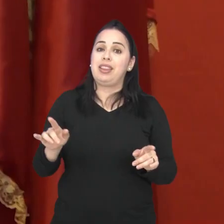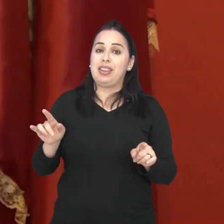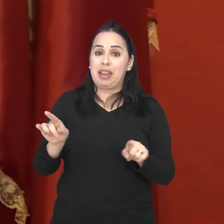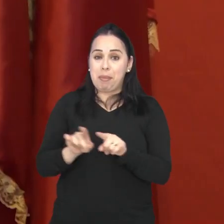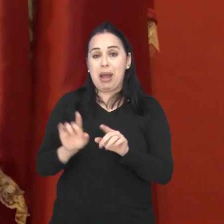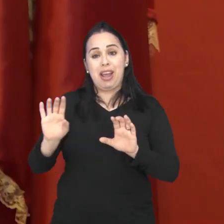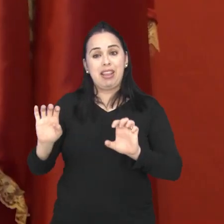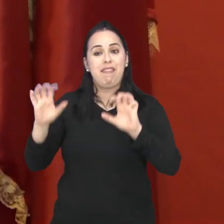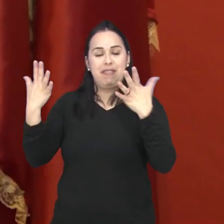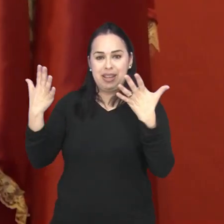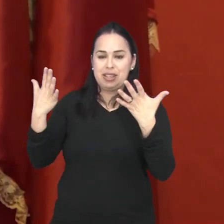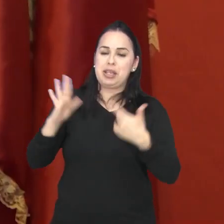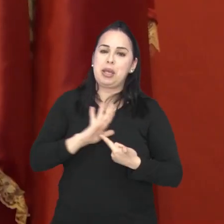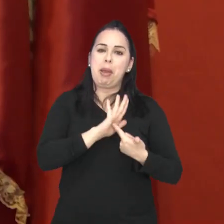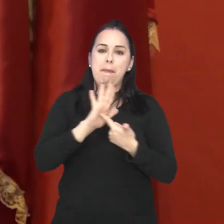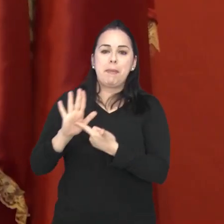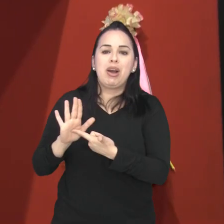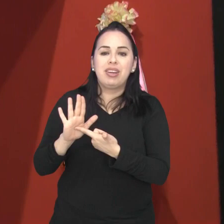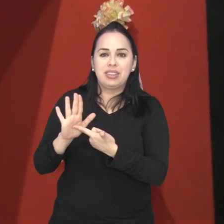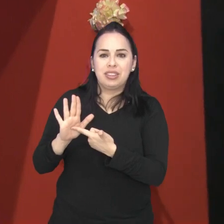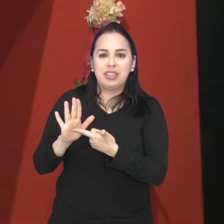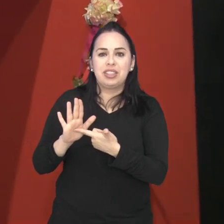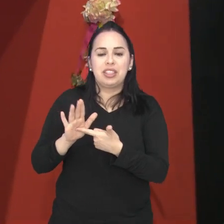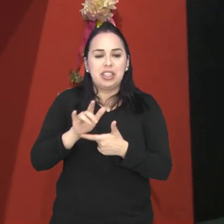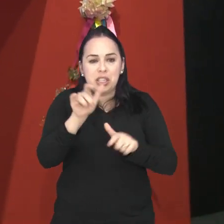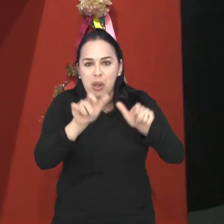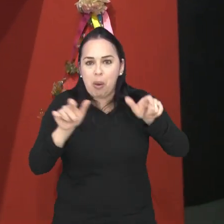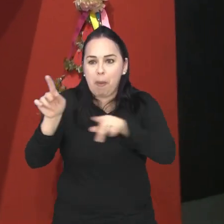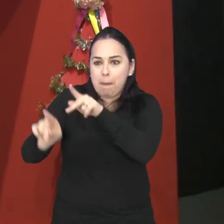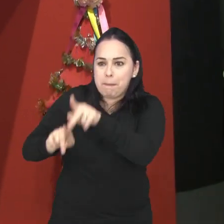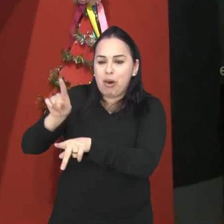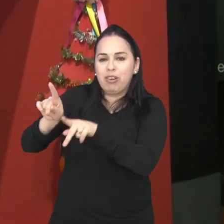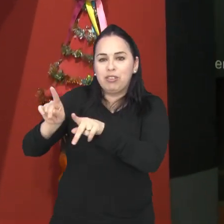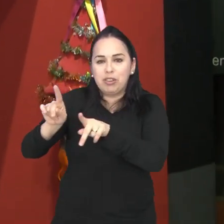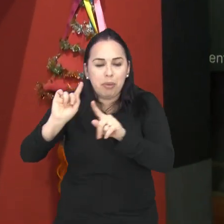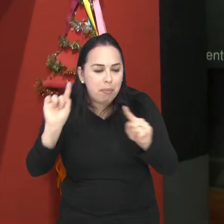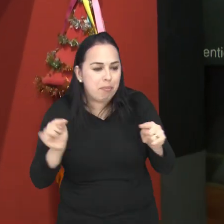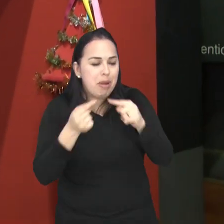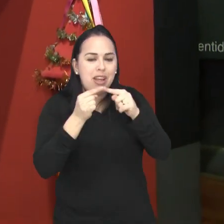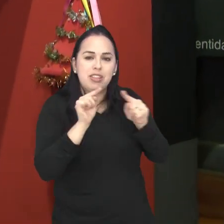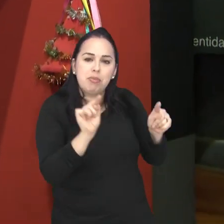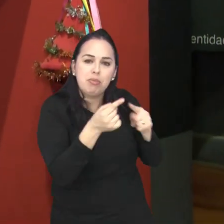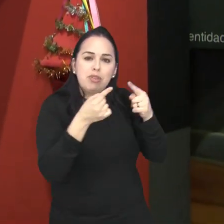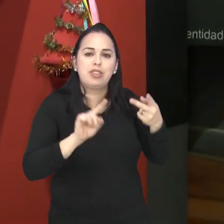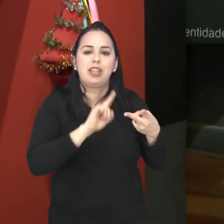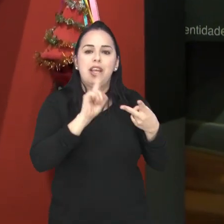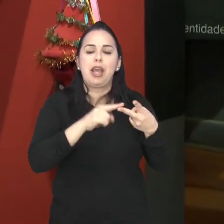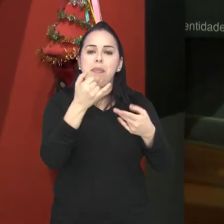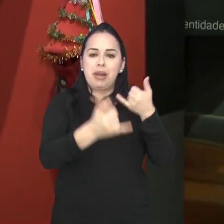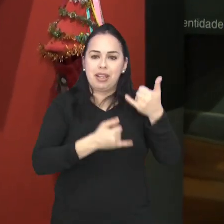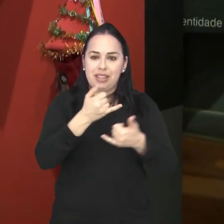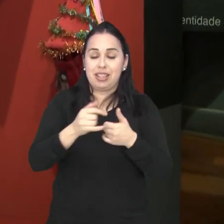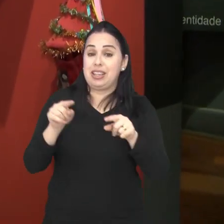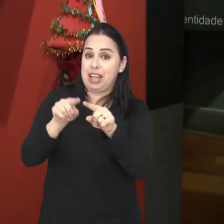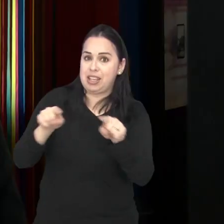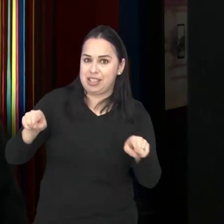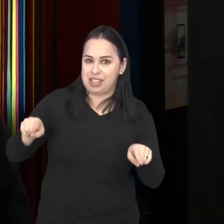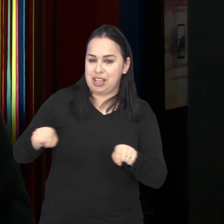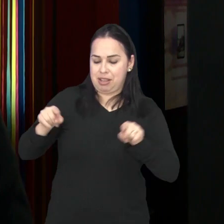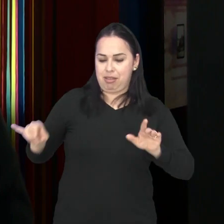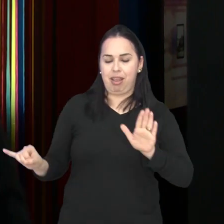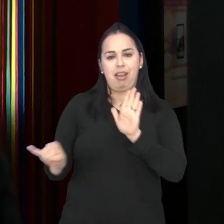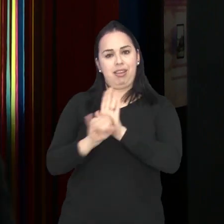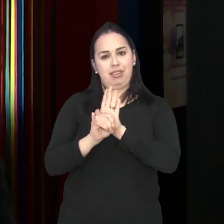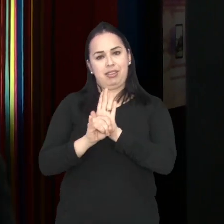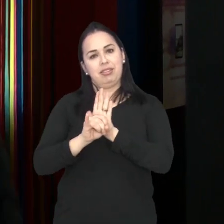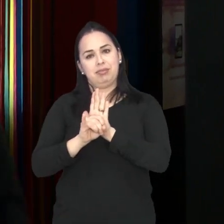região. E claro, tem a Sala das Festas, que expressam o pertencimento dos povos em forma de músicas e brincadeiras. Tem